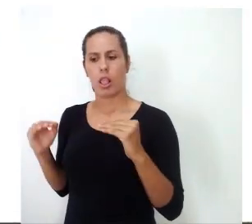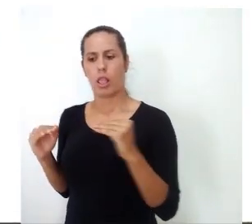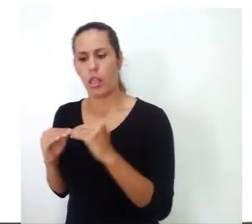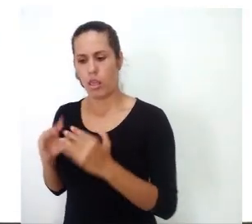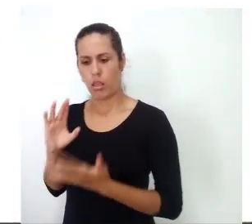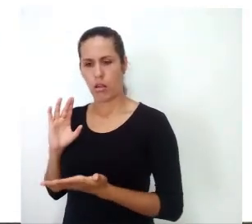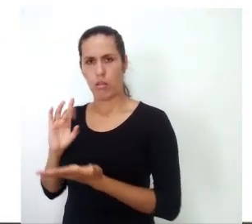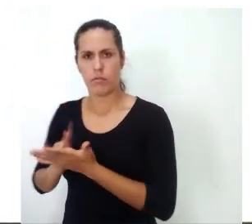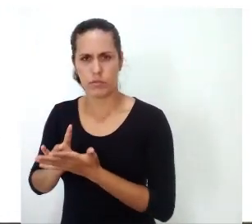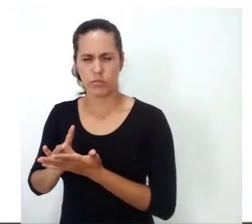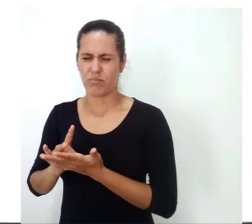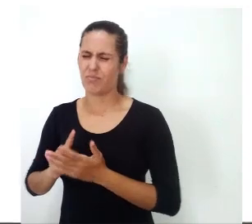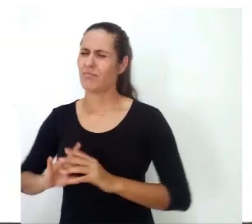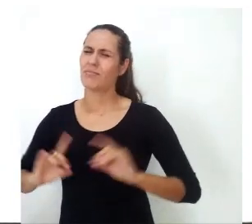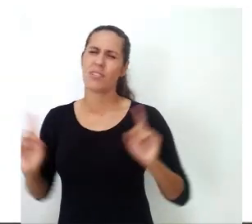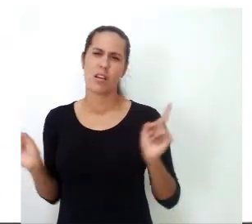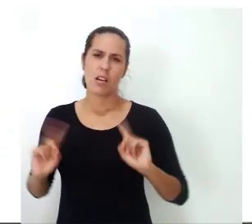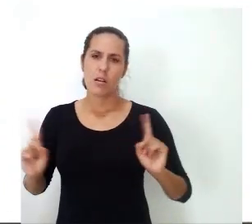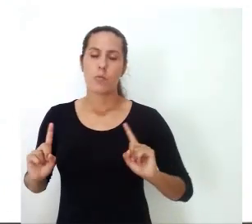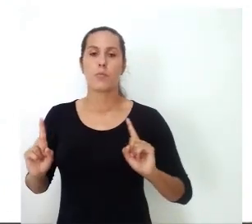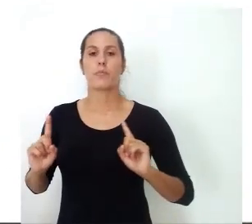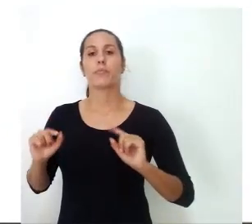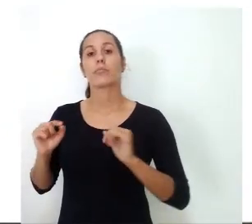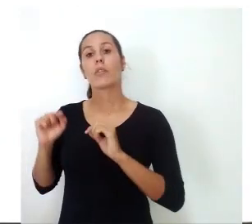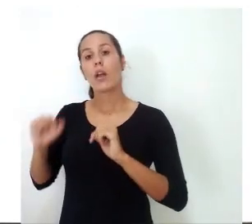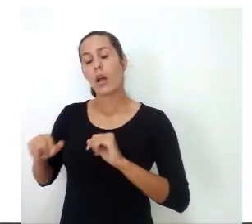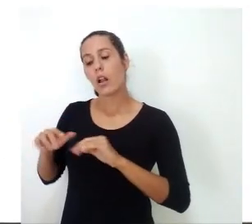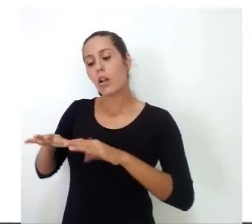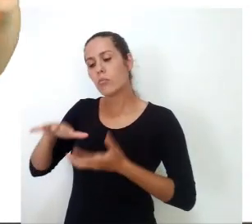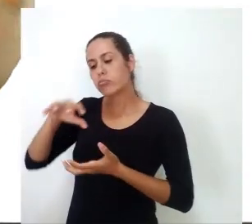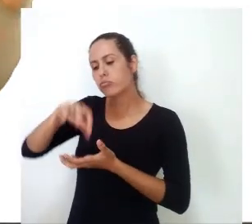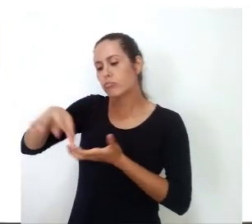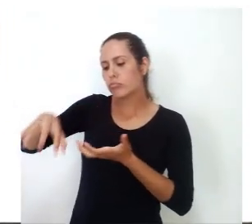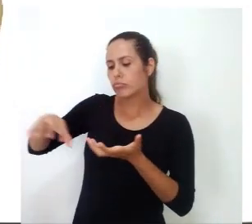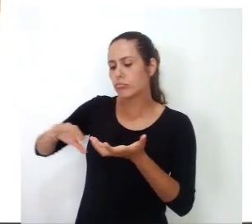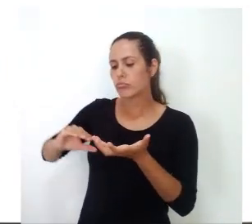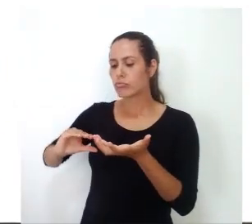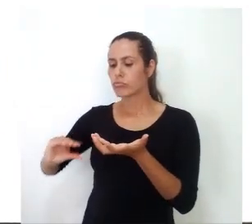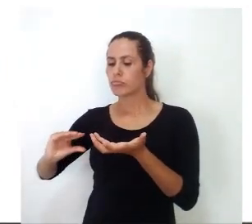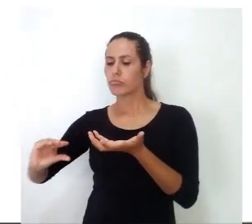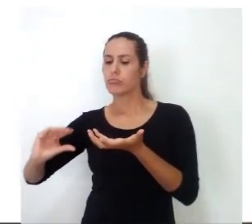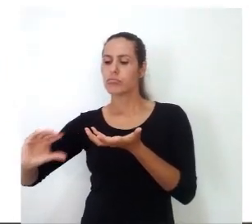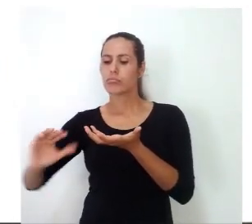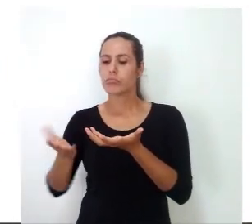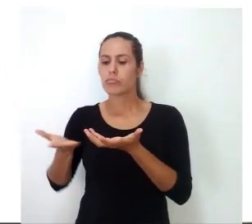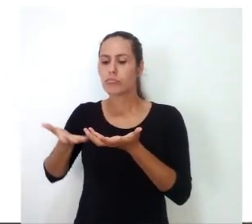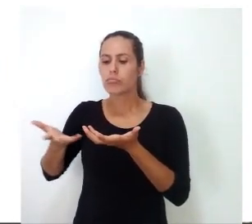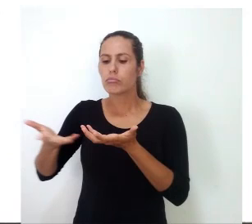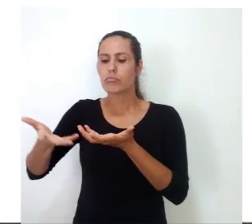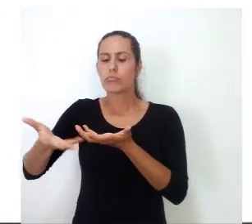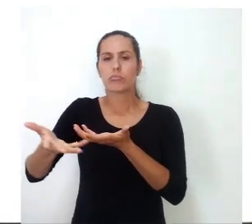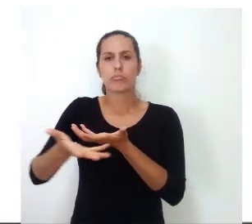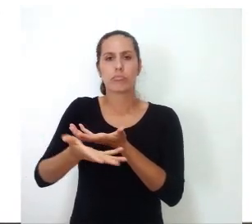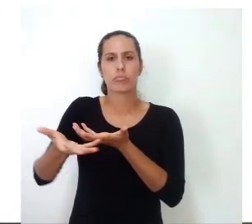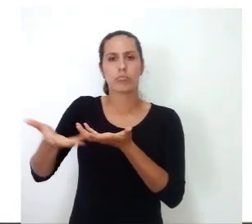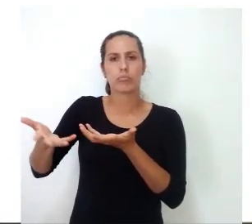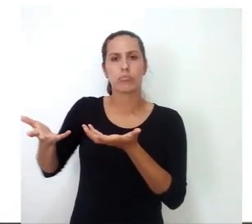assim, presos, fixos. Ele fica sobre um substrato, ou melhor,